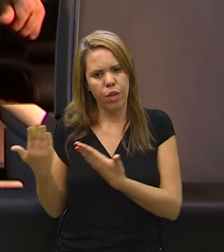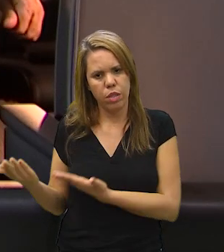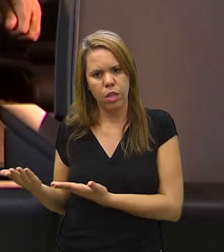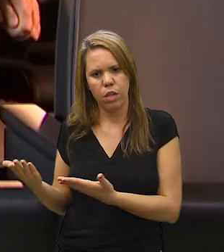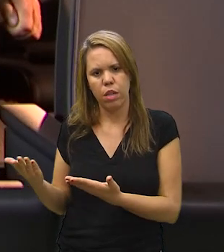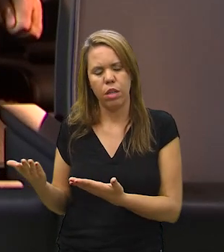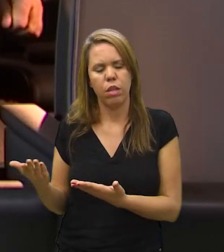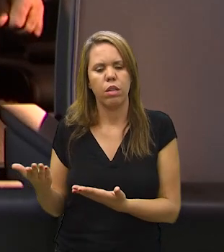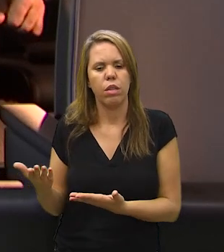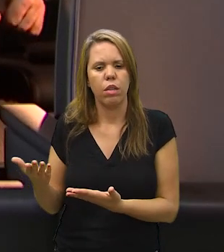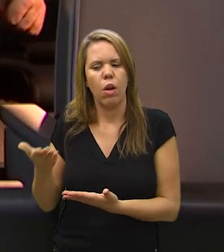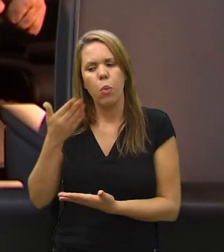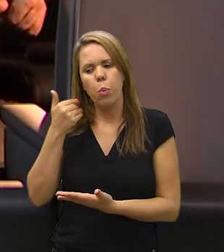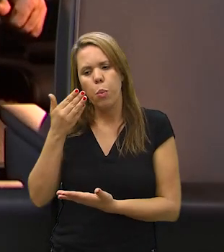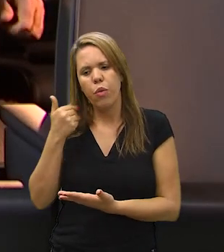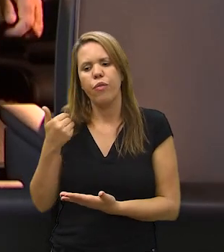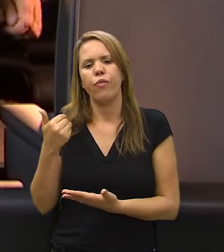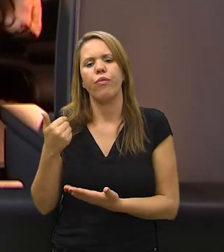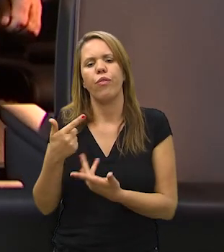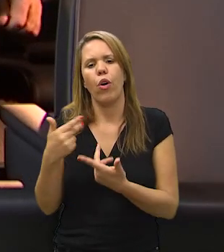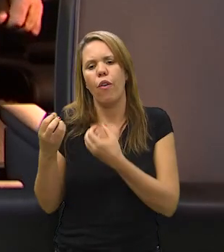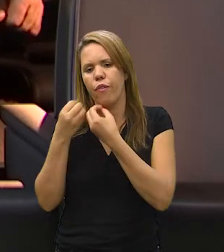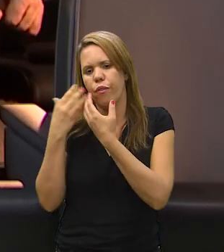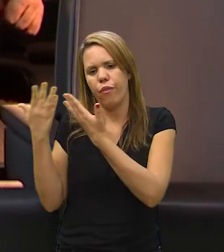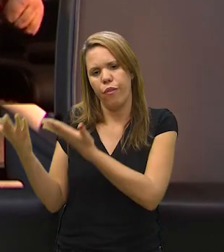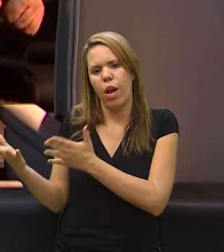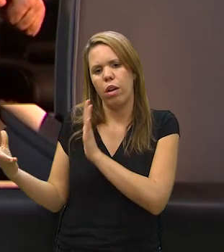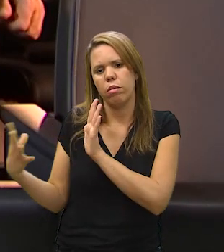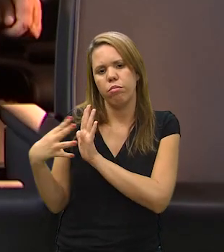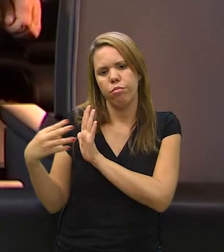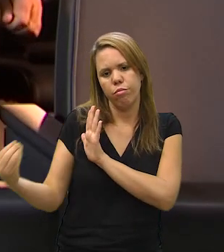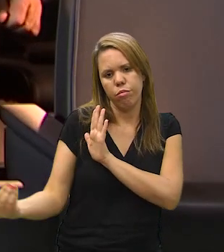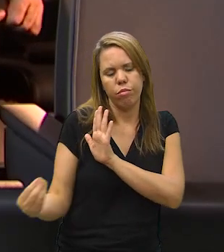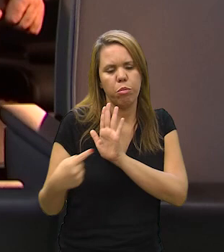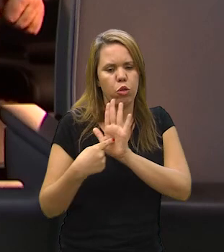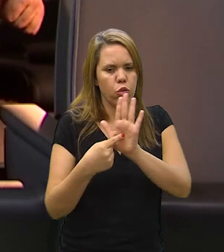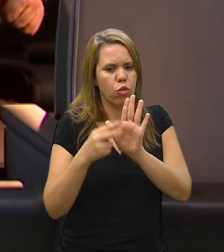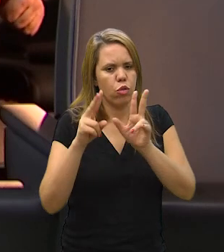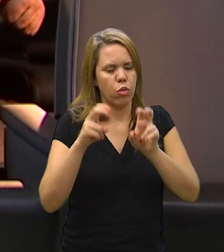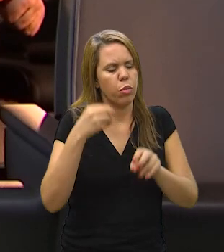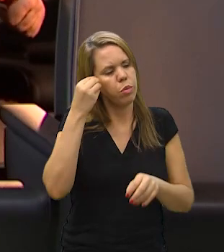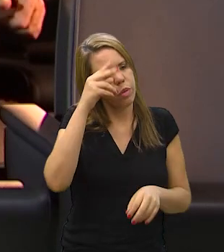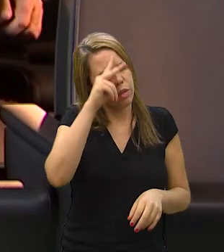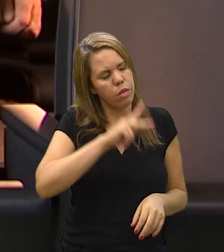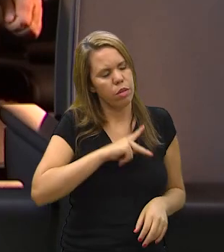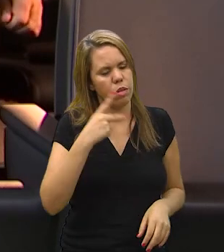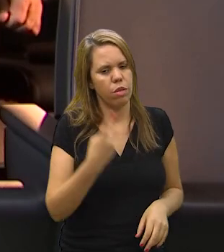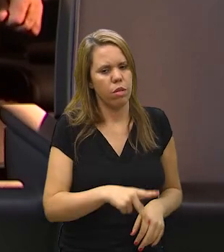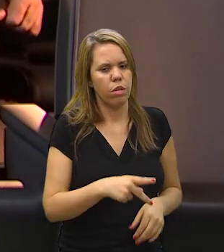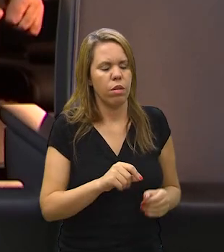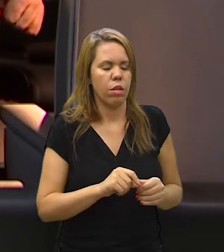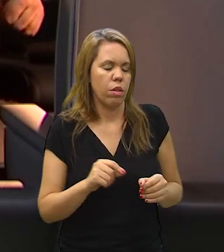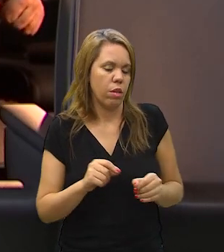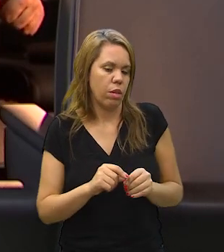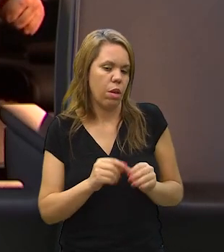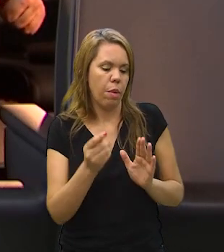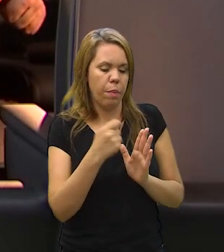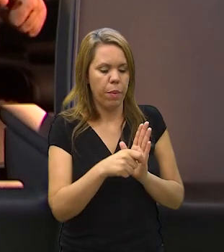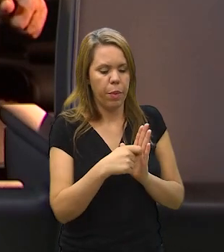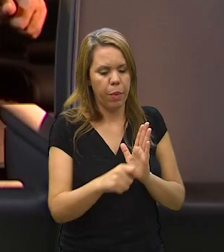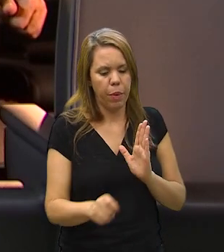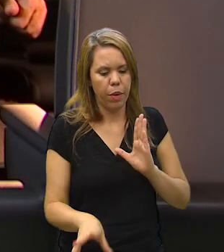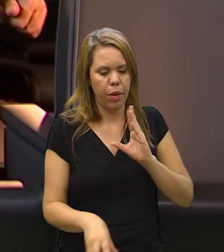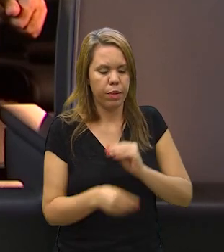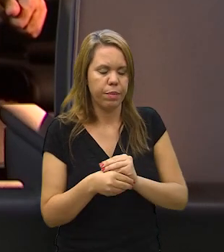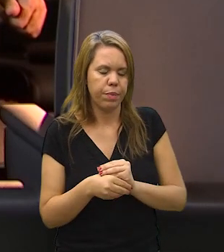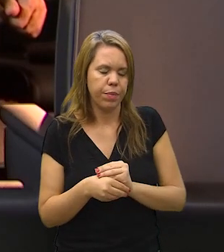eu inclusive extraí algumas falas dele, algumas coisas que ele mostrou sobre a experiência pessoal dele para colocar no roteiro, para colocar